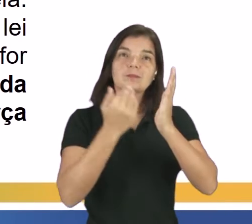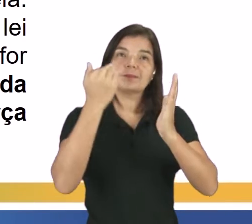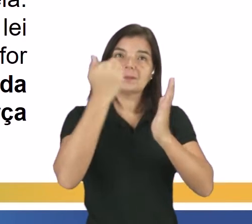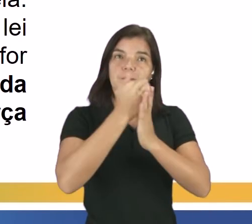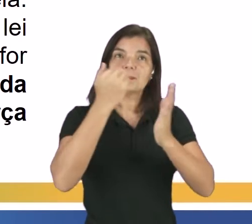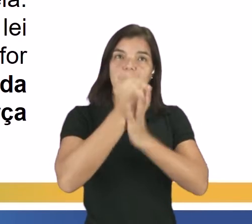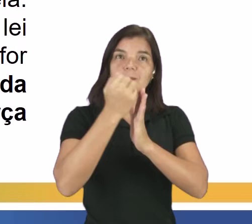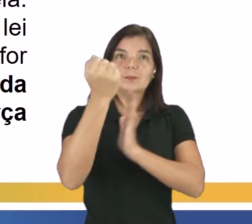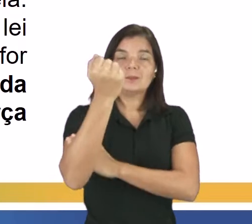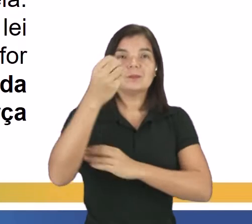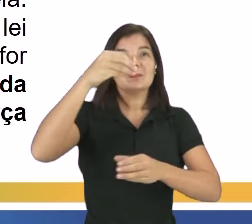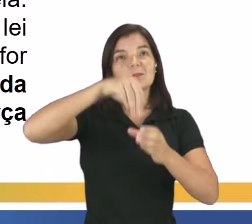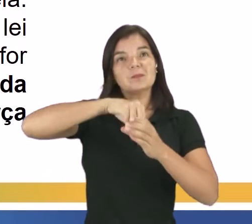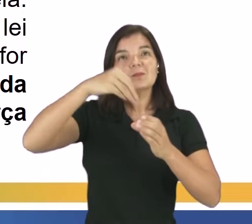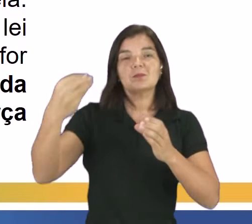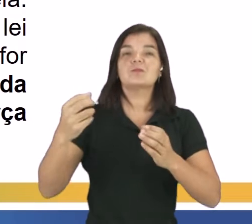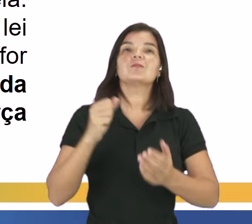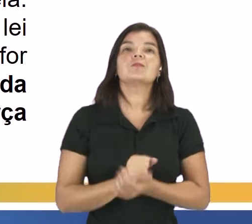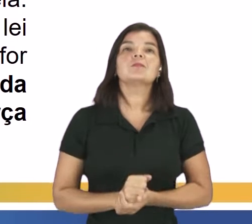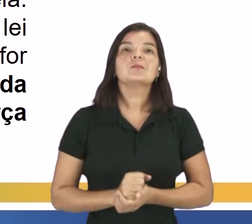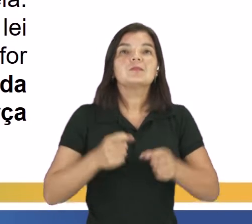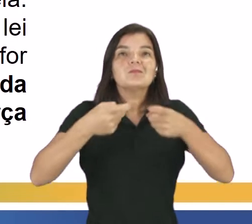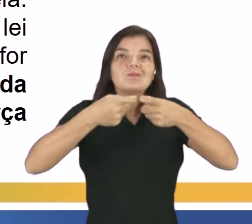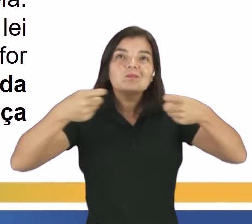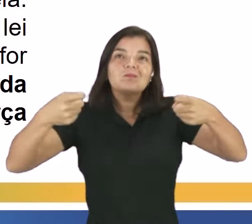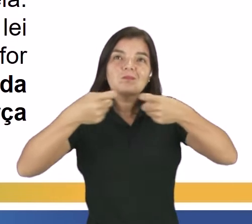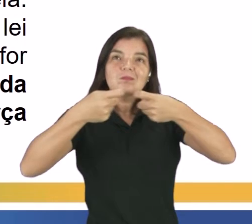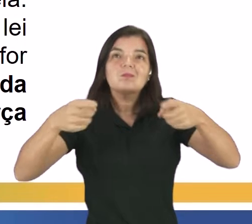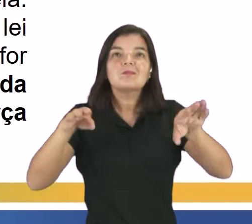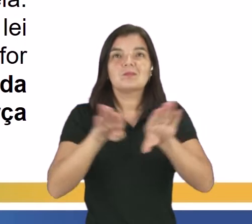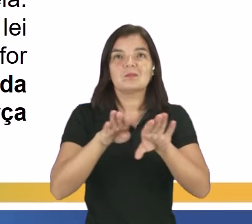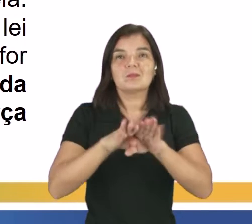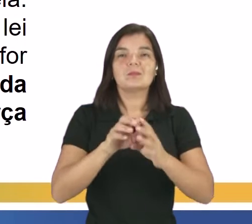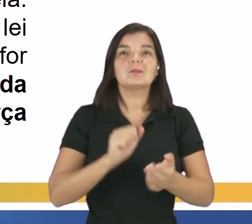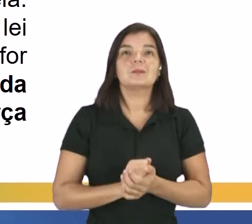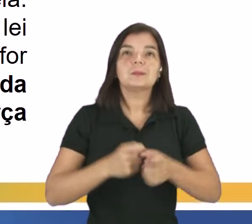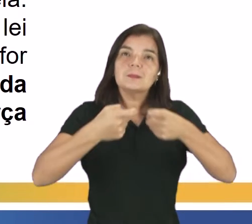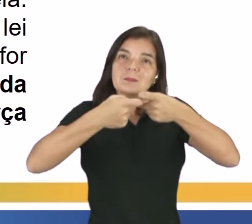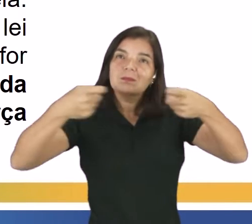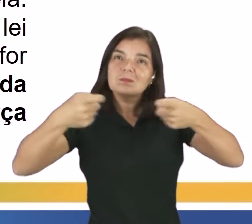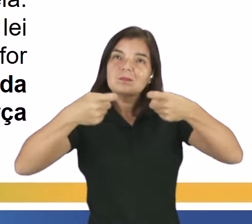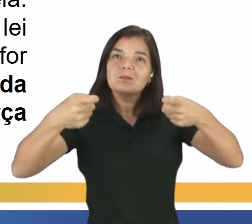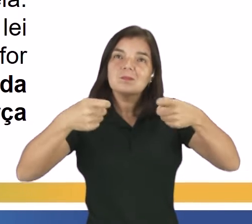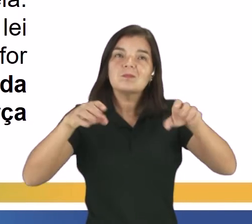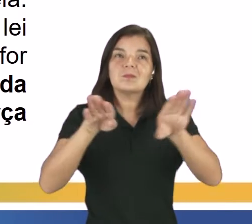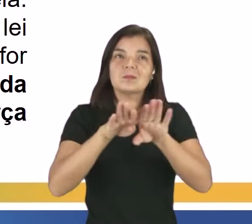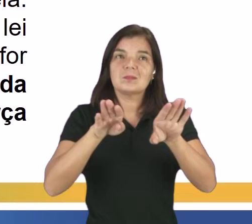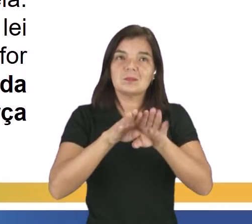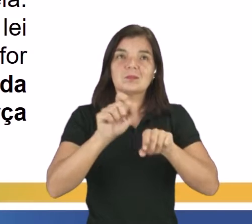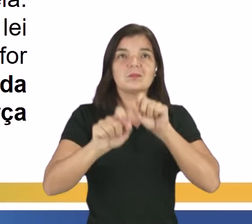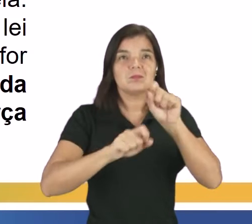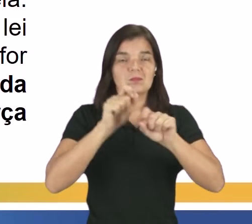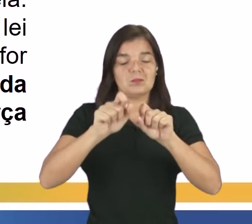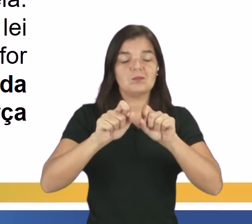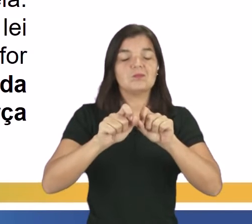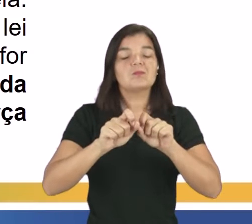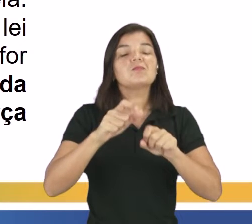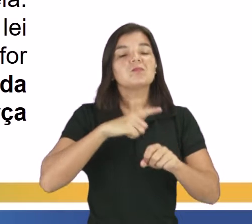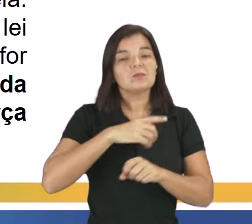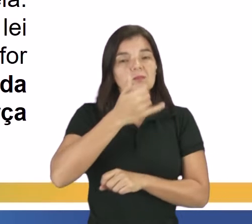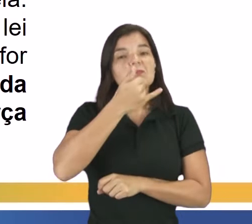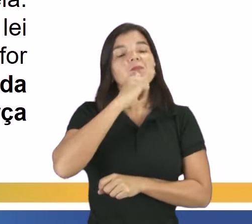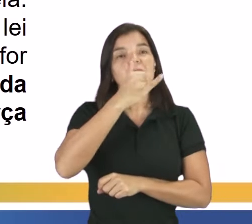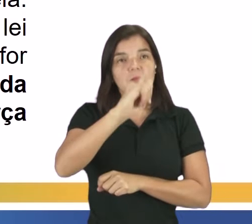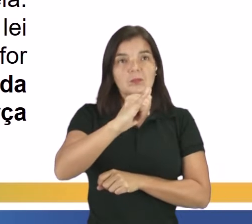em seguida uma força externa, que vai deformar essa mola. Estica, fazendo com que ela passe a exercer uma